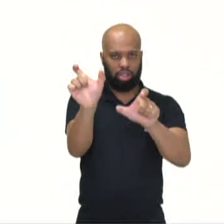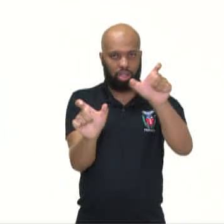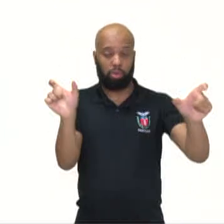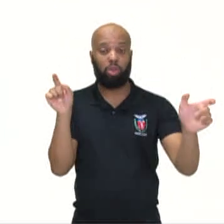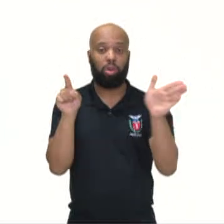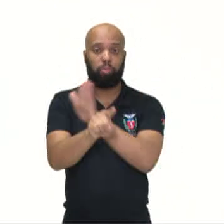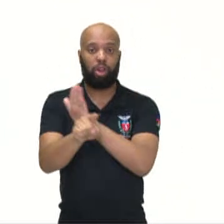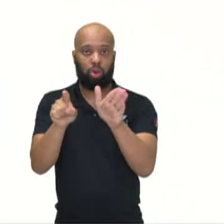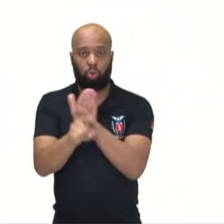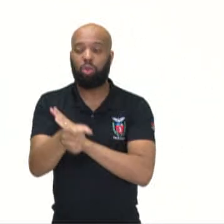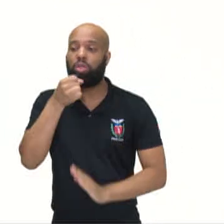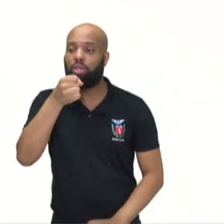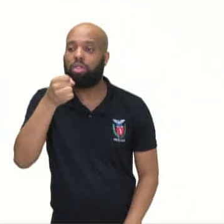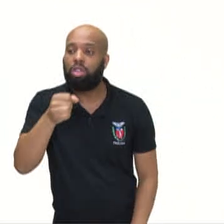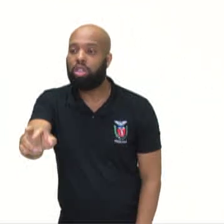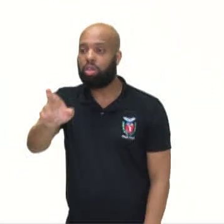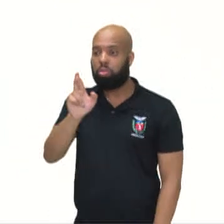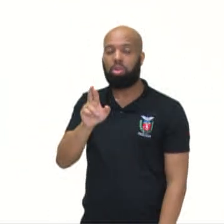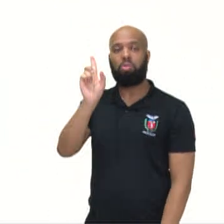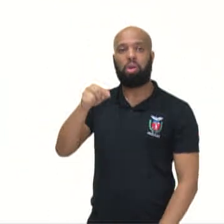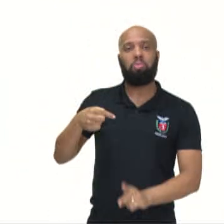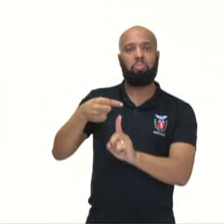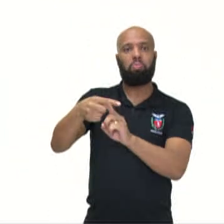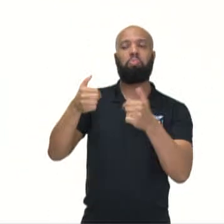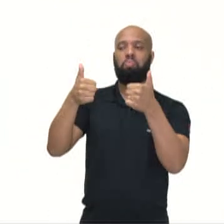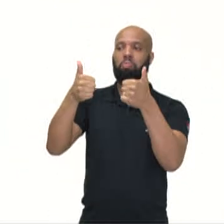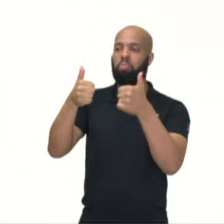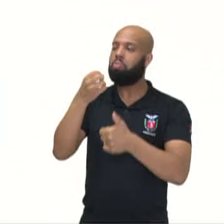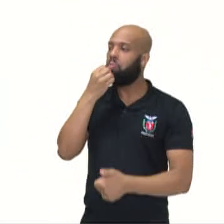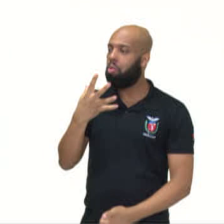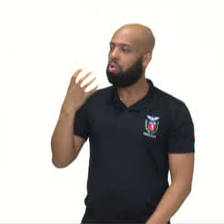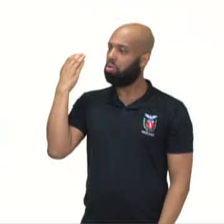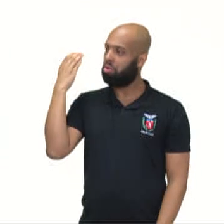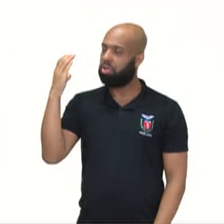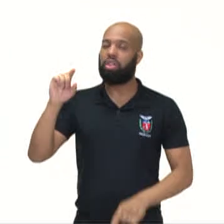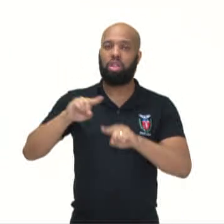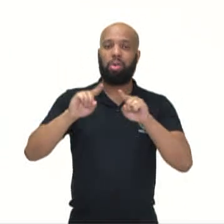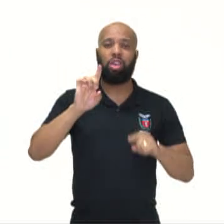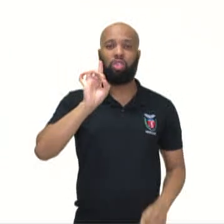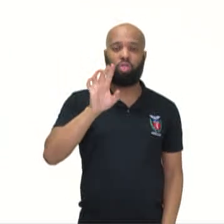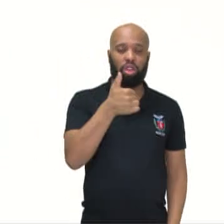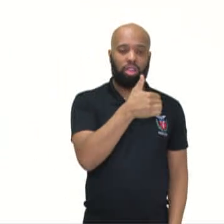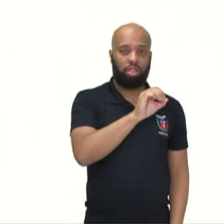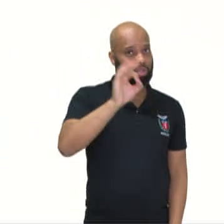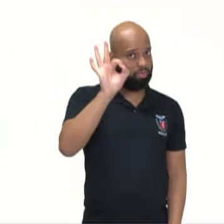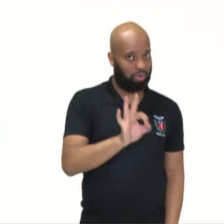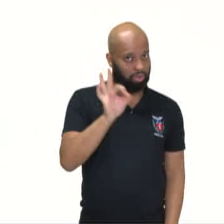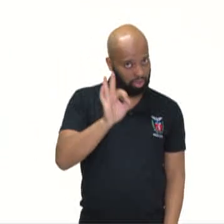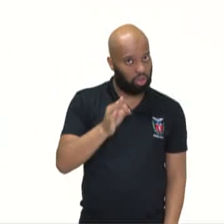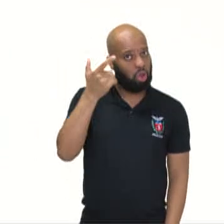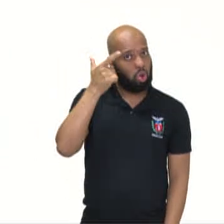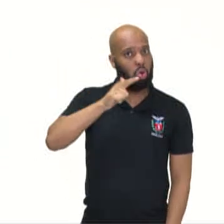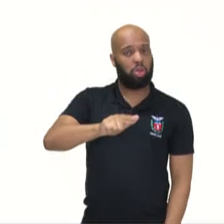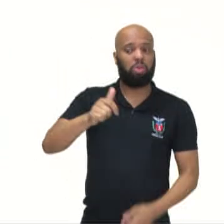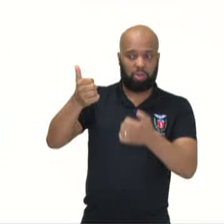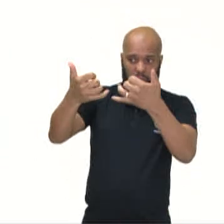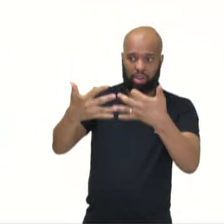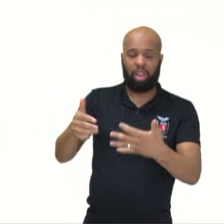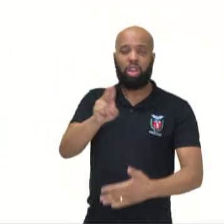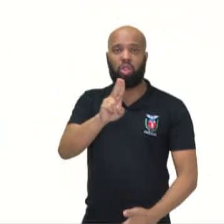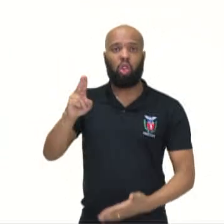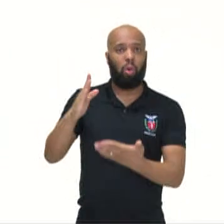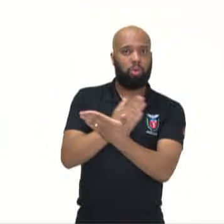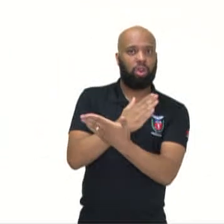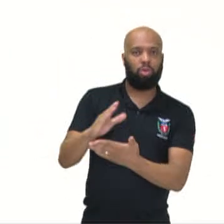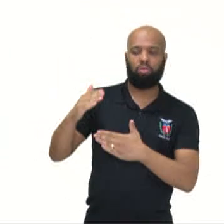pessoas entrevistadas sejam otimistas quanto à ciência, apenas 10% souberam citar o nome de